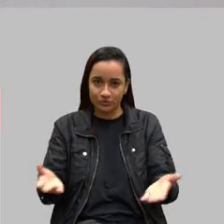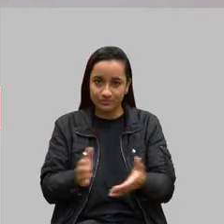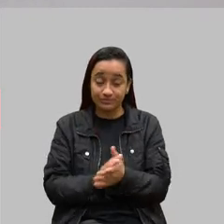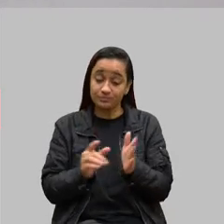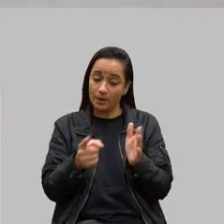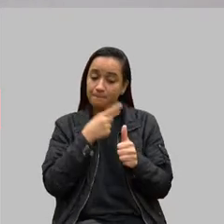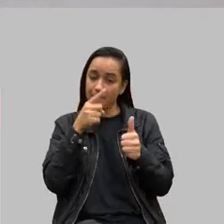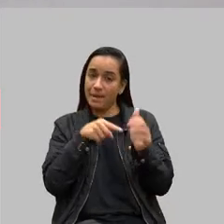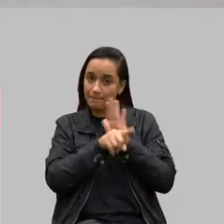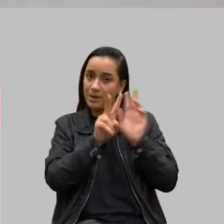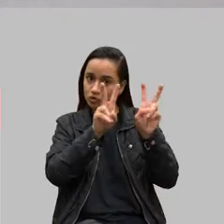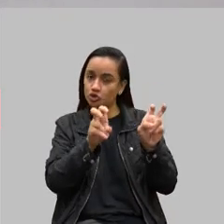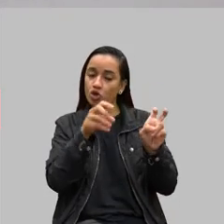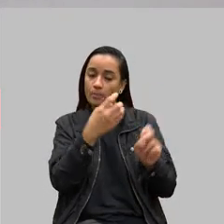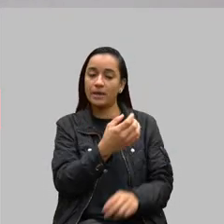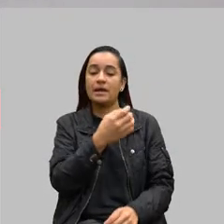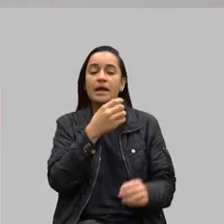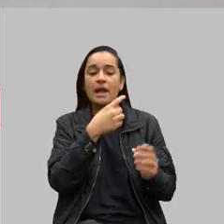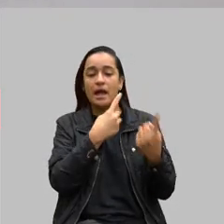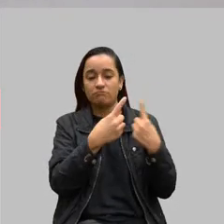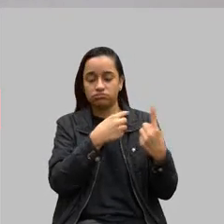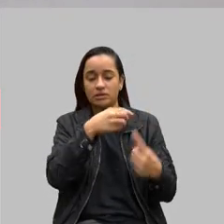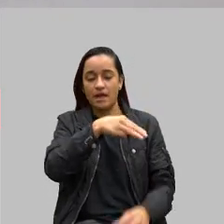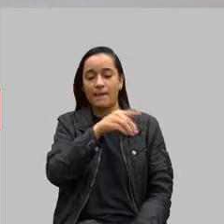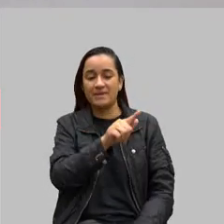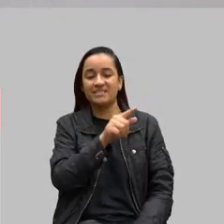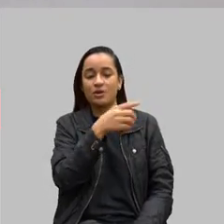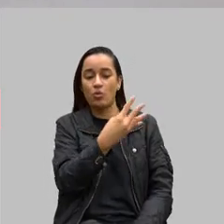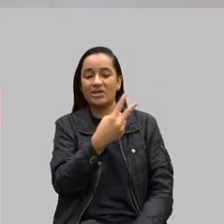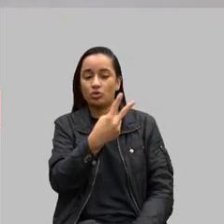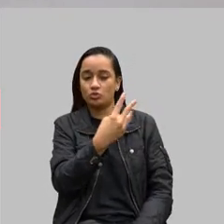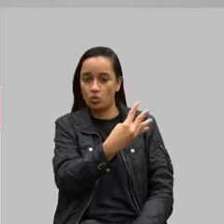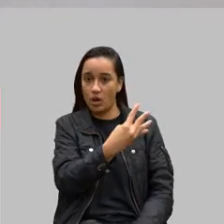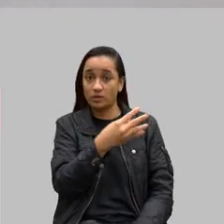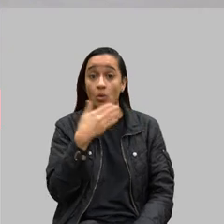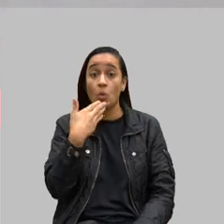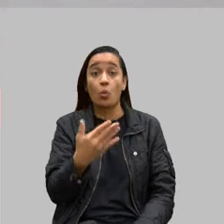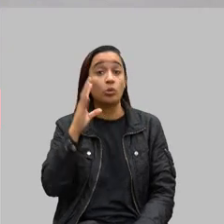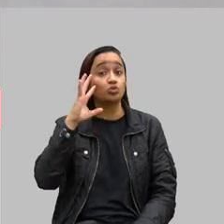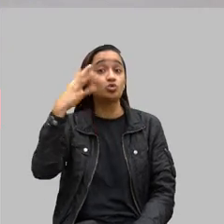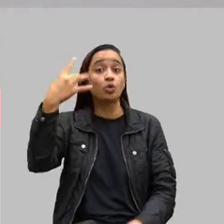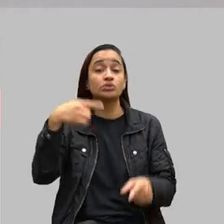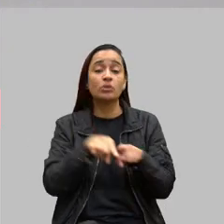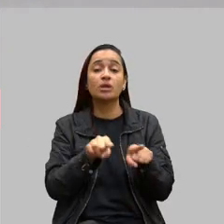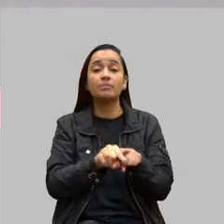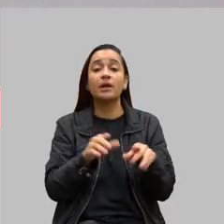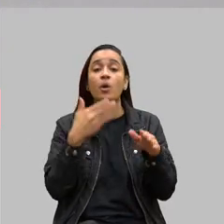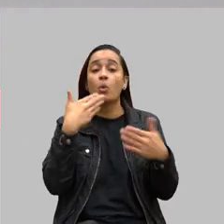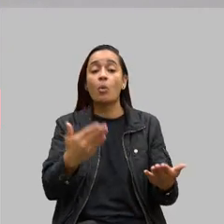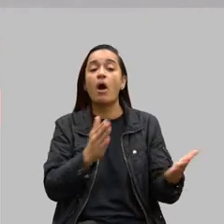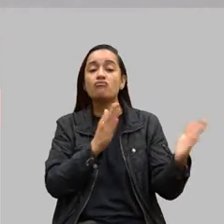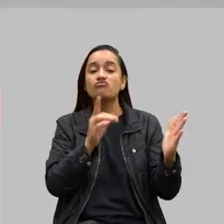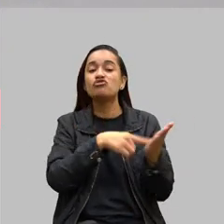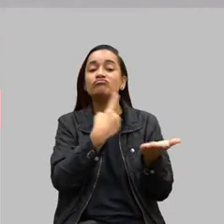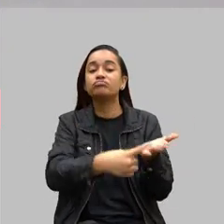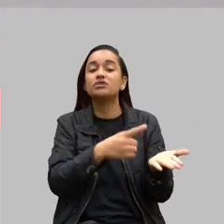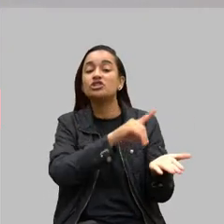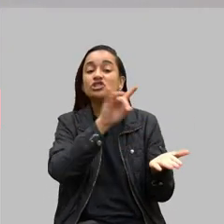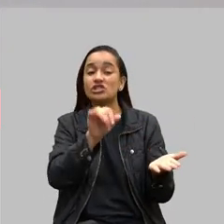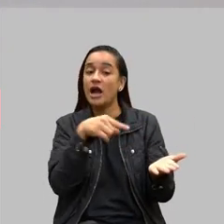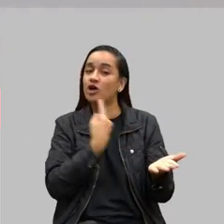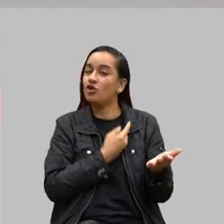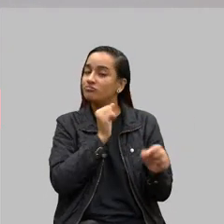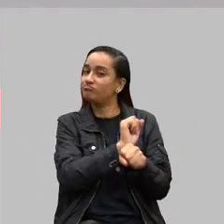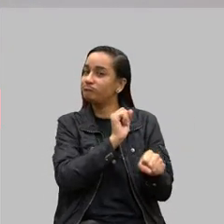a MG MG 424 Qual que é a solução Qual que é a data de solução a nossa gente tá assim clamando por uma